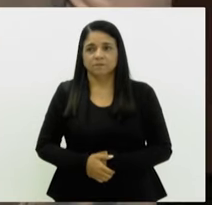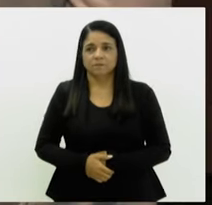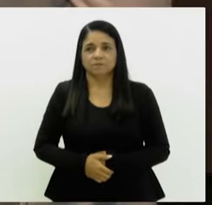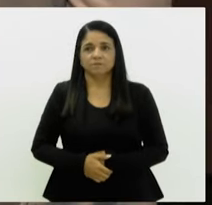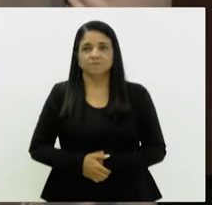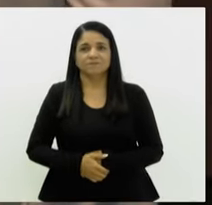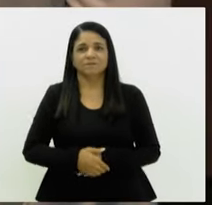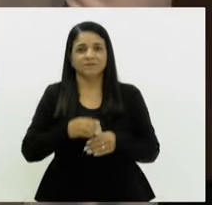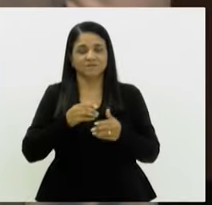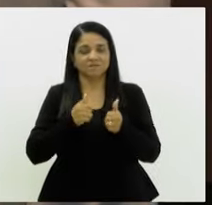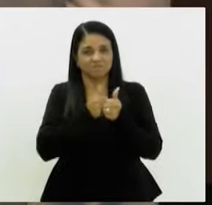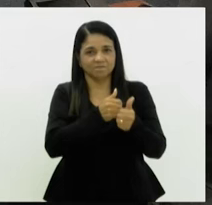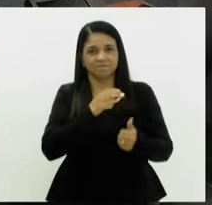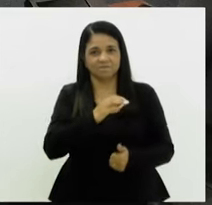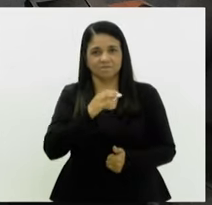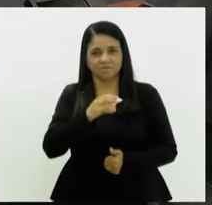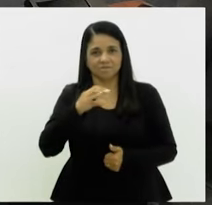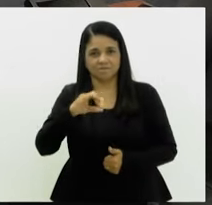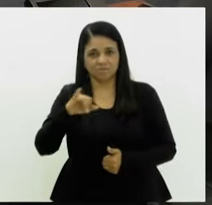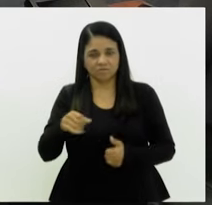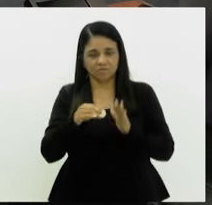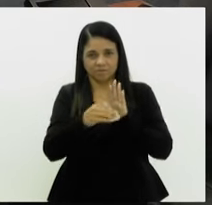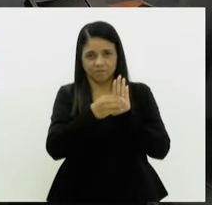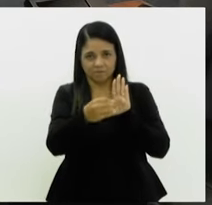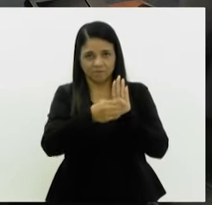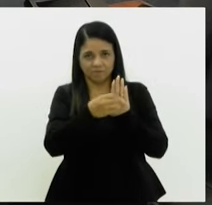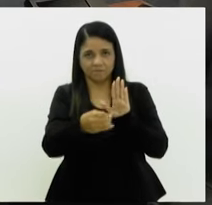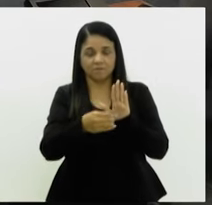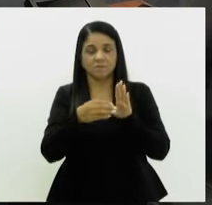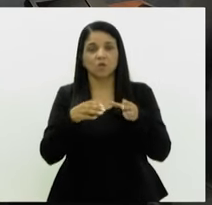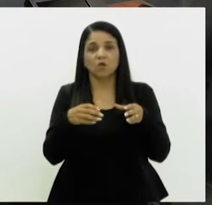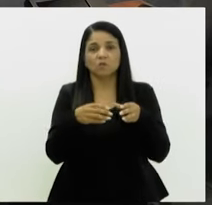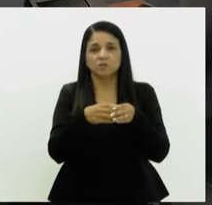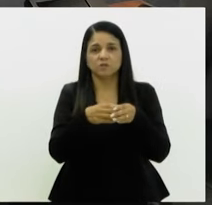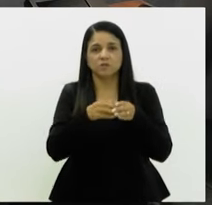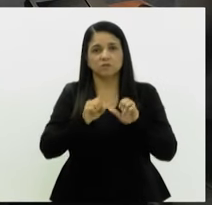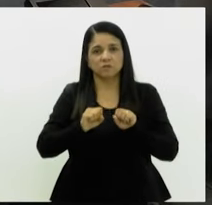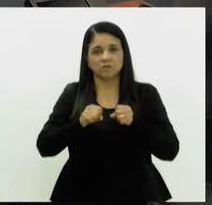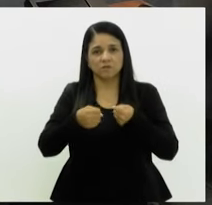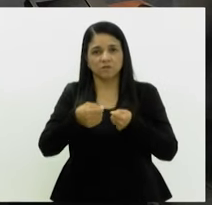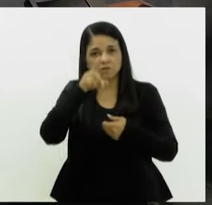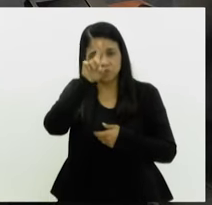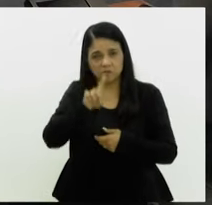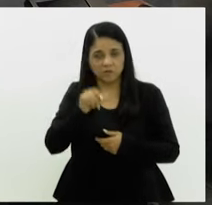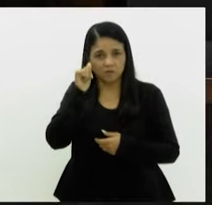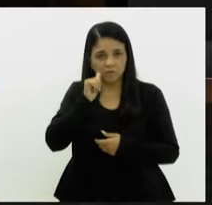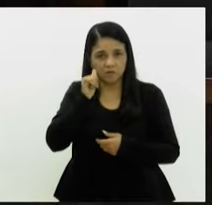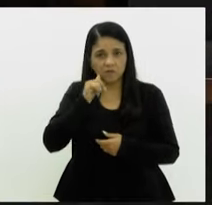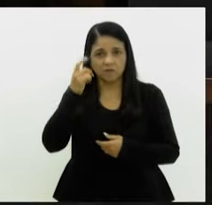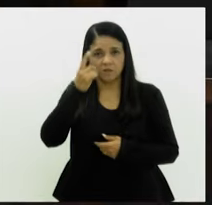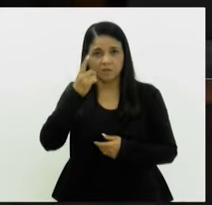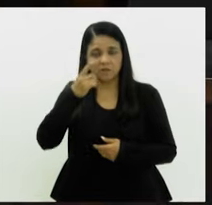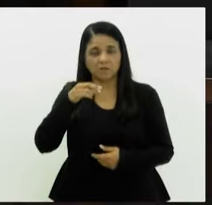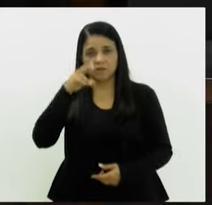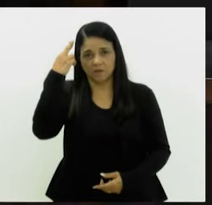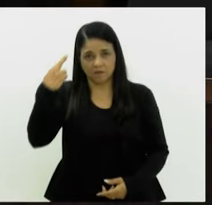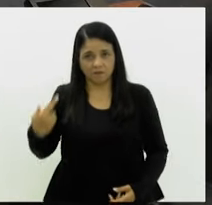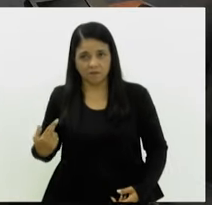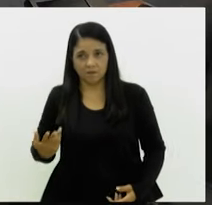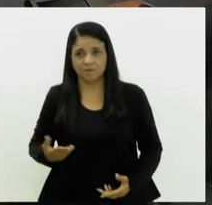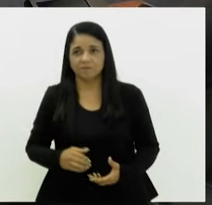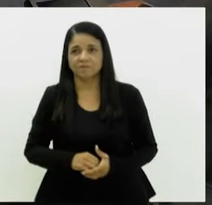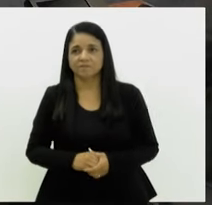Sigo o parecer da CCJ, presidente. Pela Comissão de Defesa dos Direitos da Mulher, deputada Renata Souza.